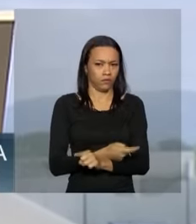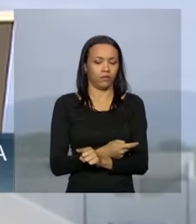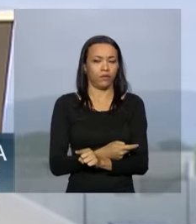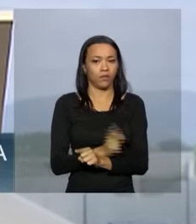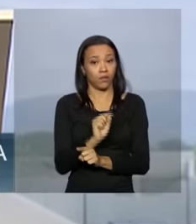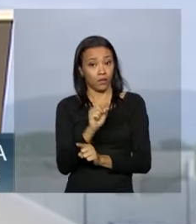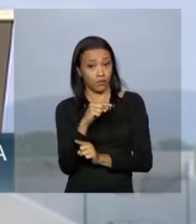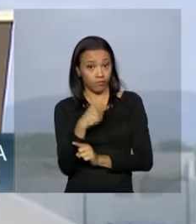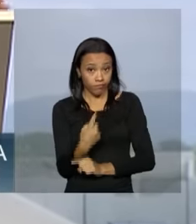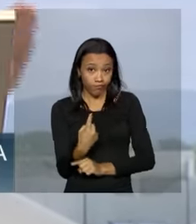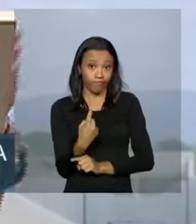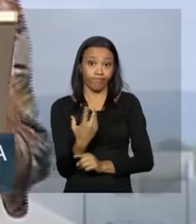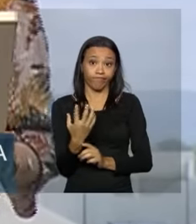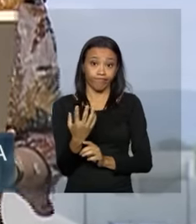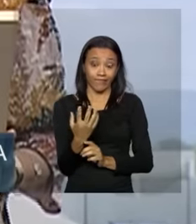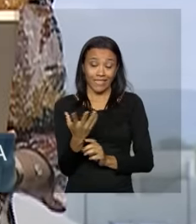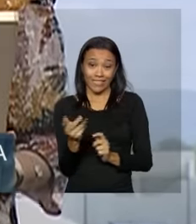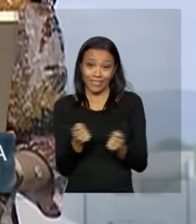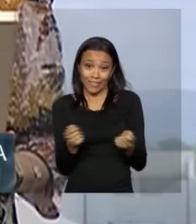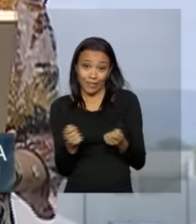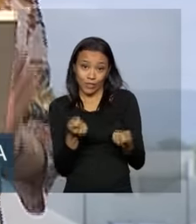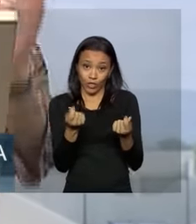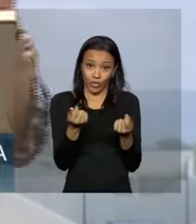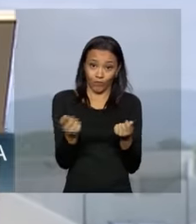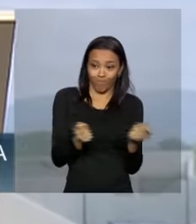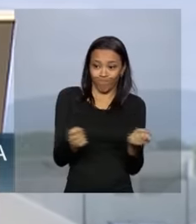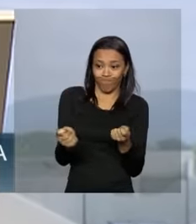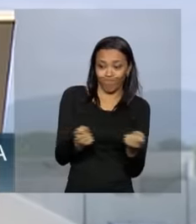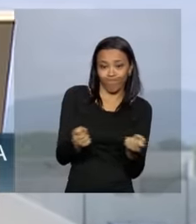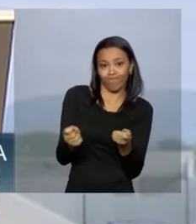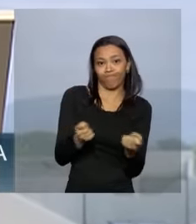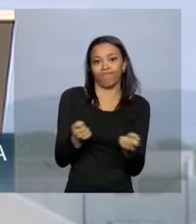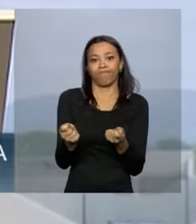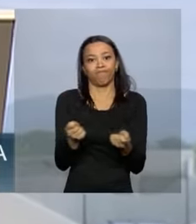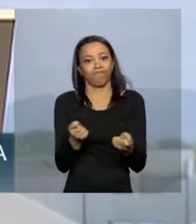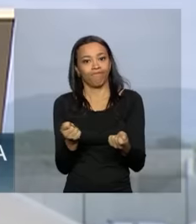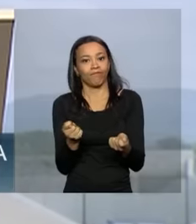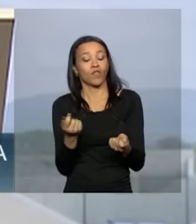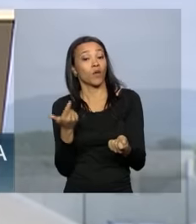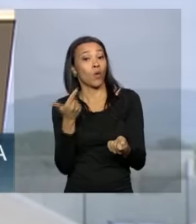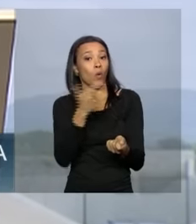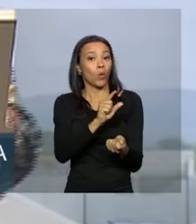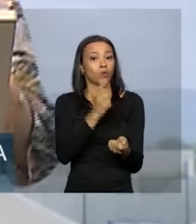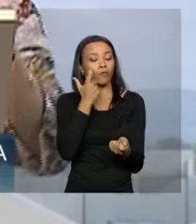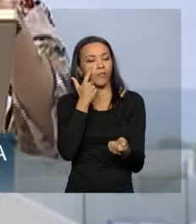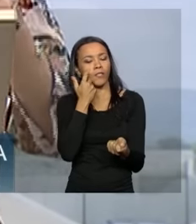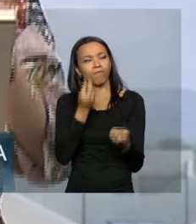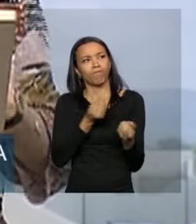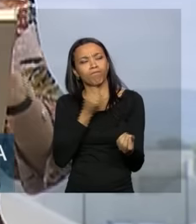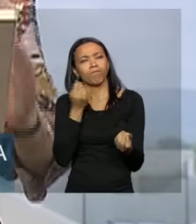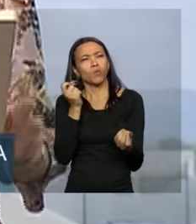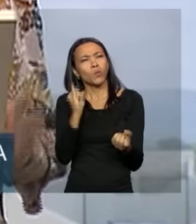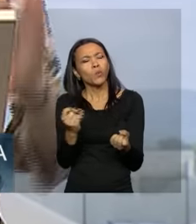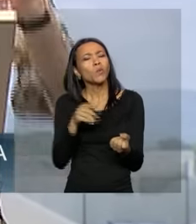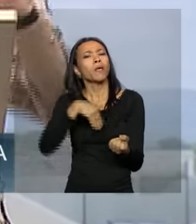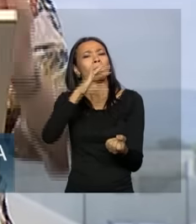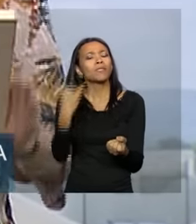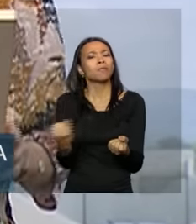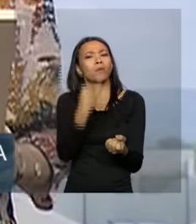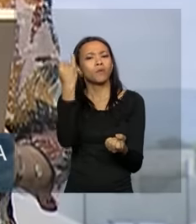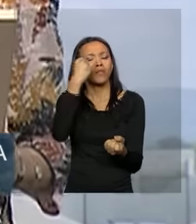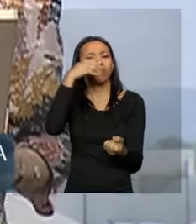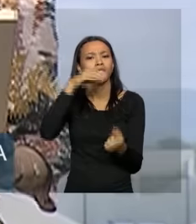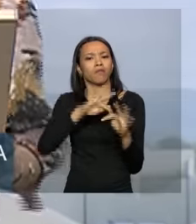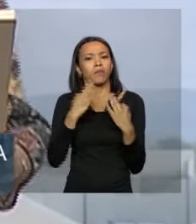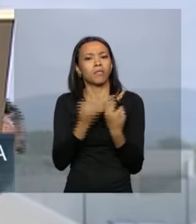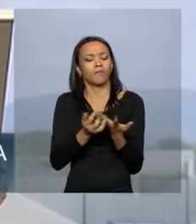Uma parte aperta um pouco o cinto. Outra parte olha aquilo que é importante para a